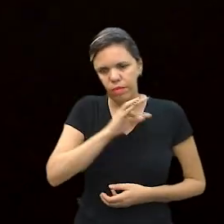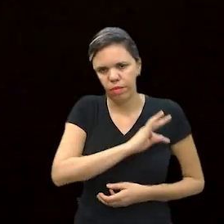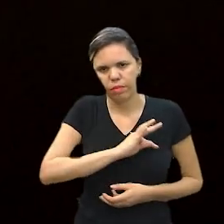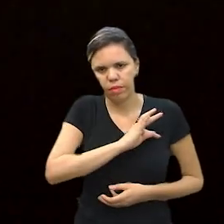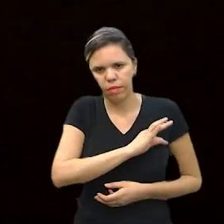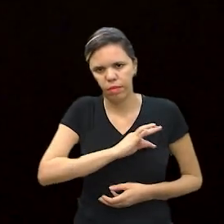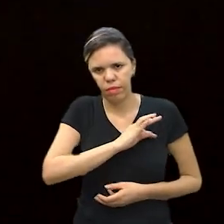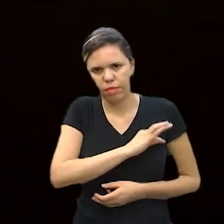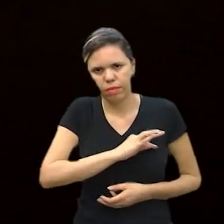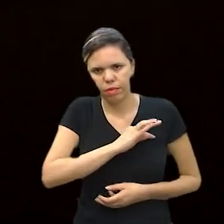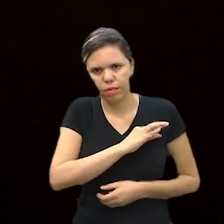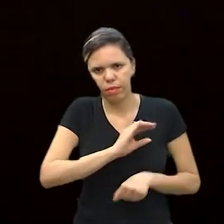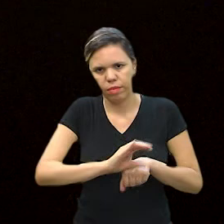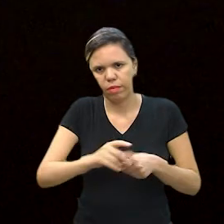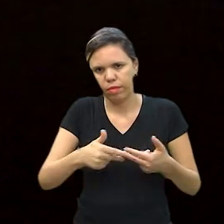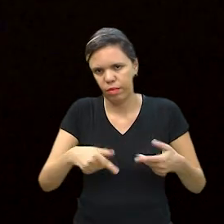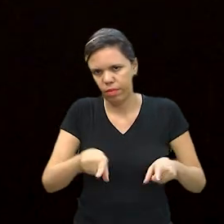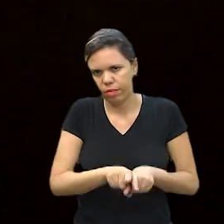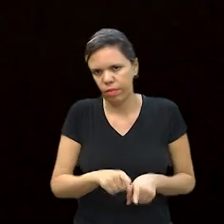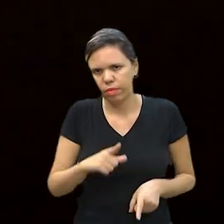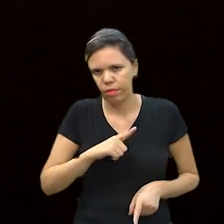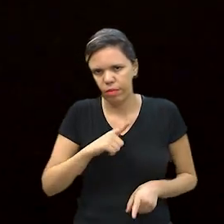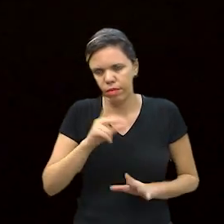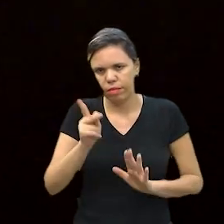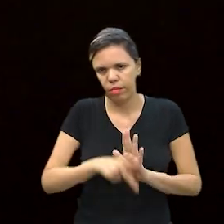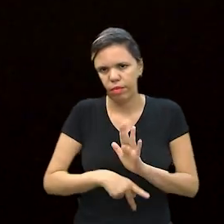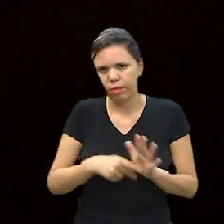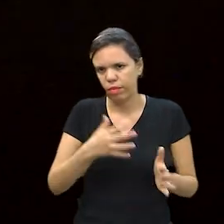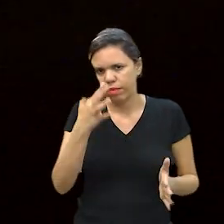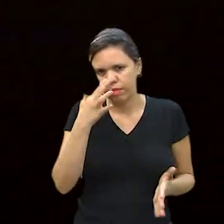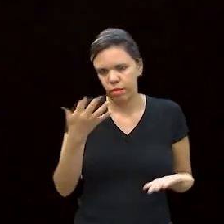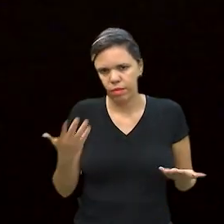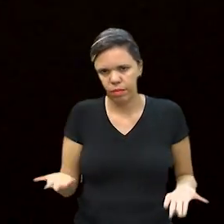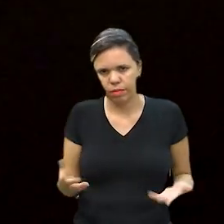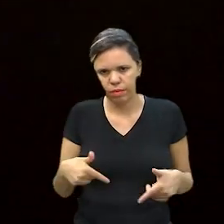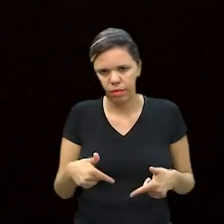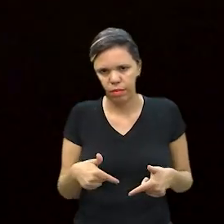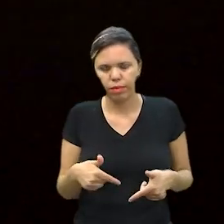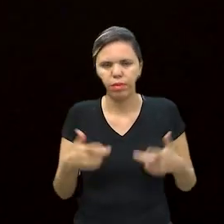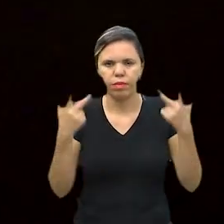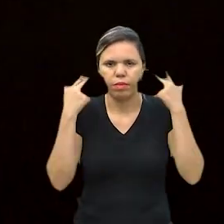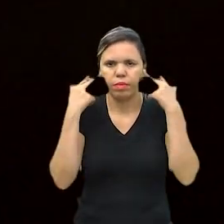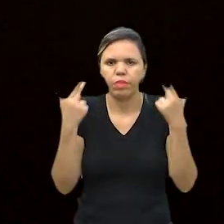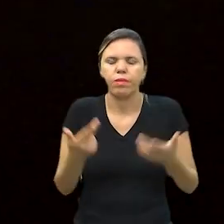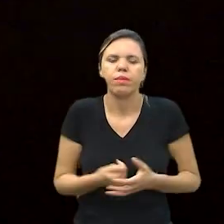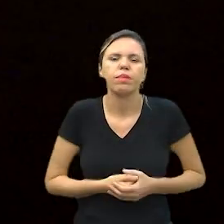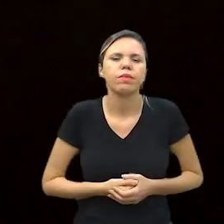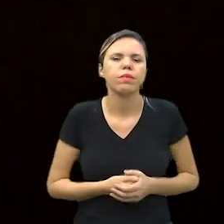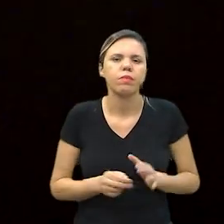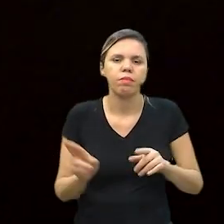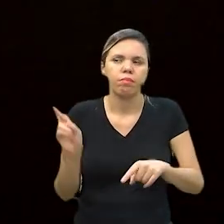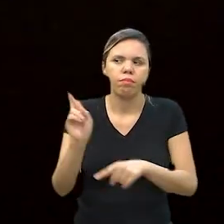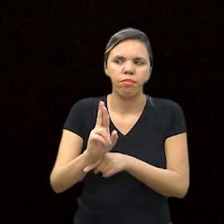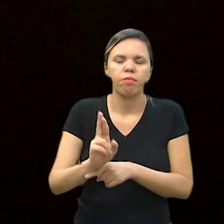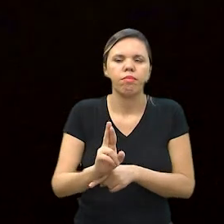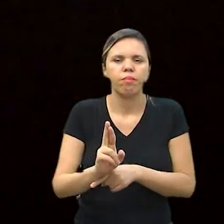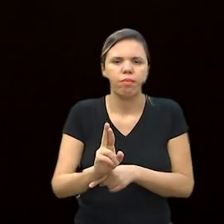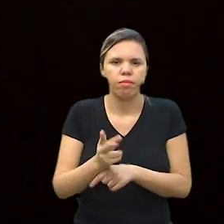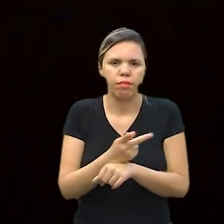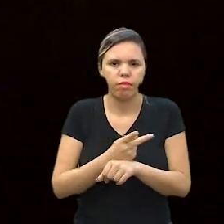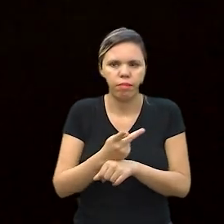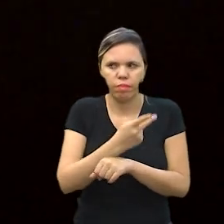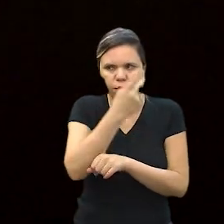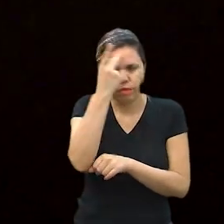conhecimento técnico, cursos. A gente tem projetos incríveis trabalhando com orgânicos que servem de referência.